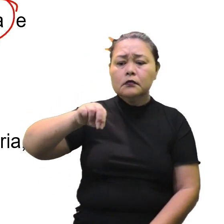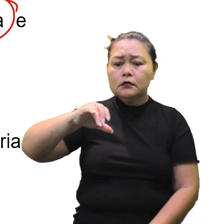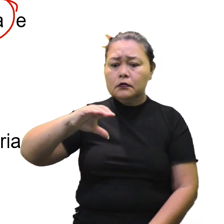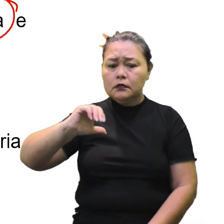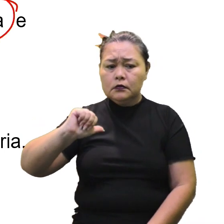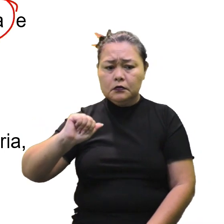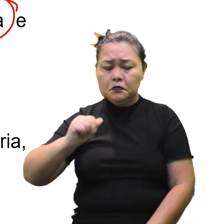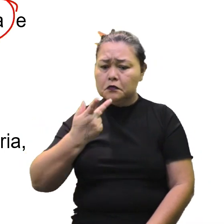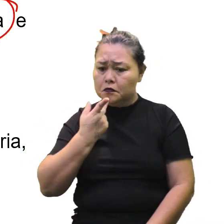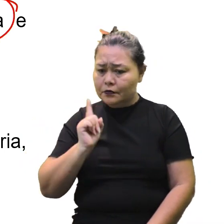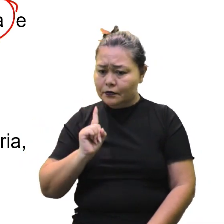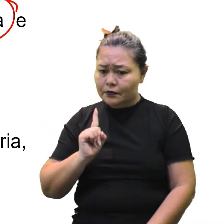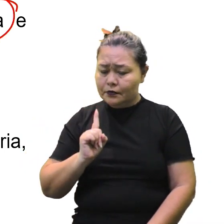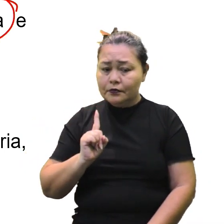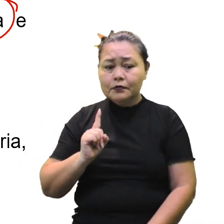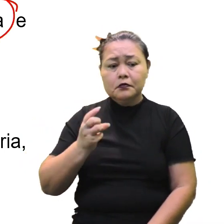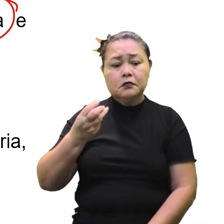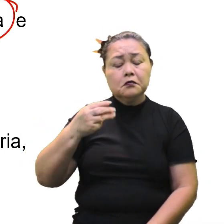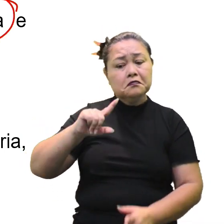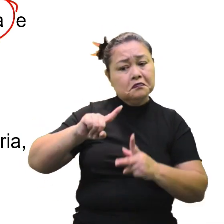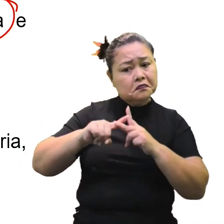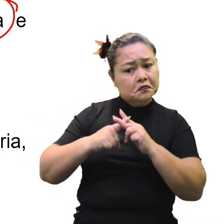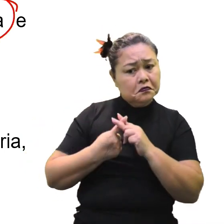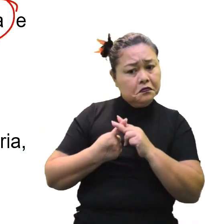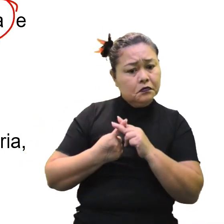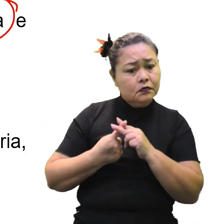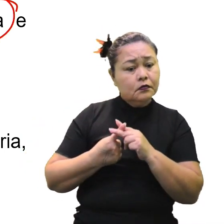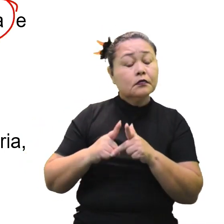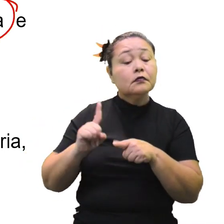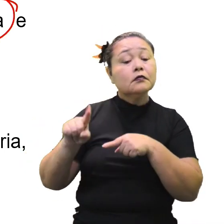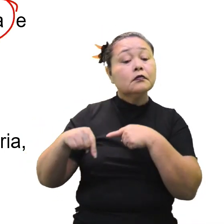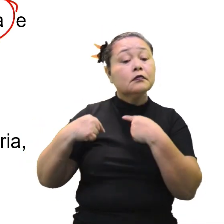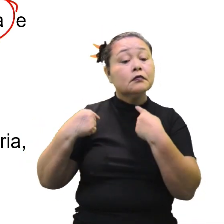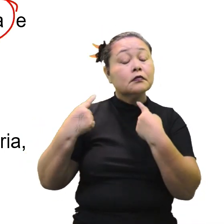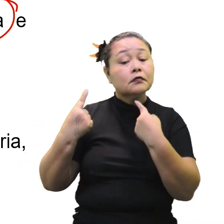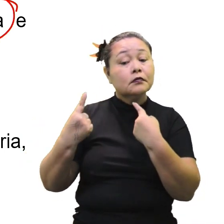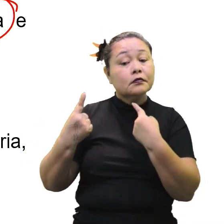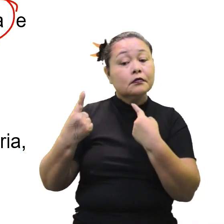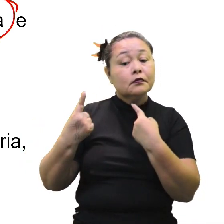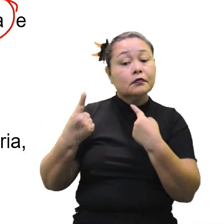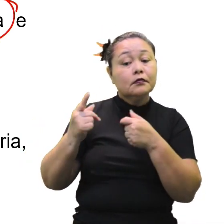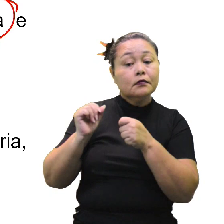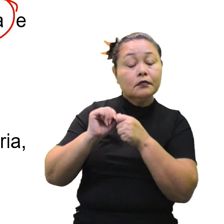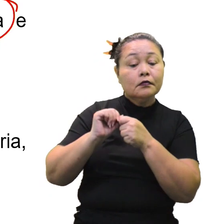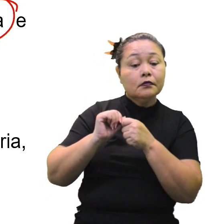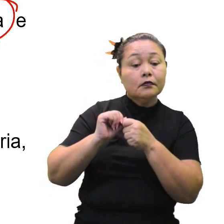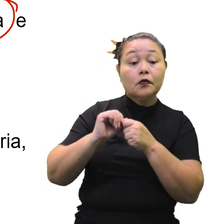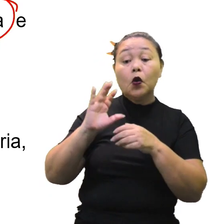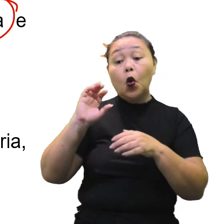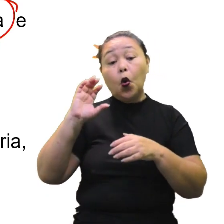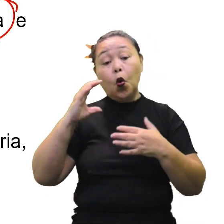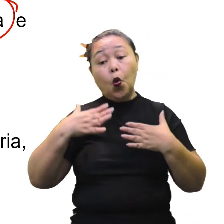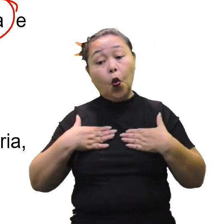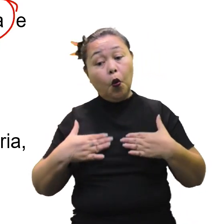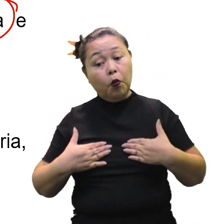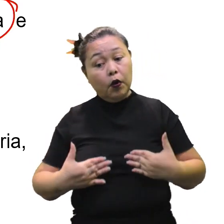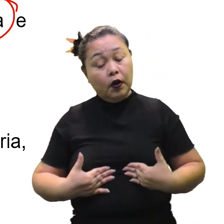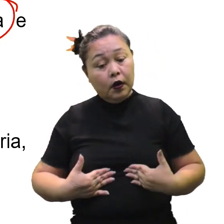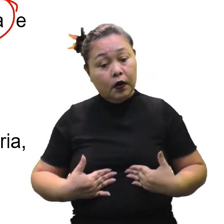quântica, nós falamos, e mecânica. Ou seria energia corporal,